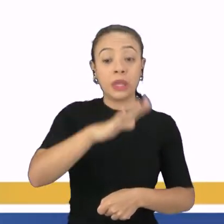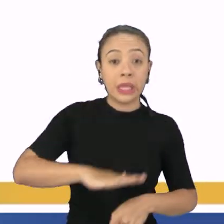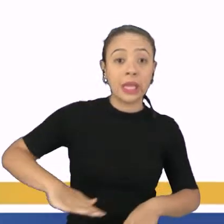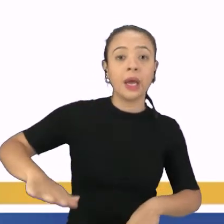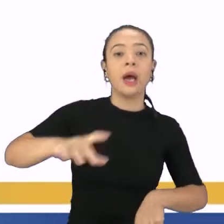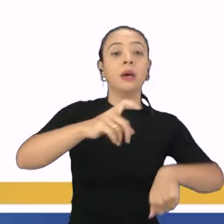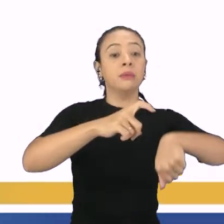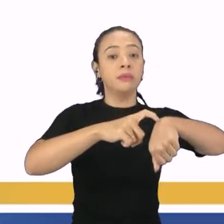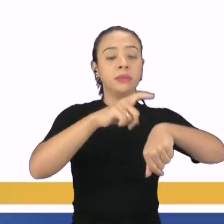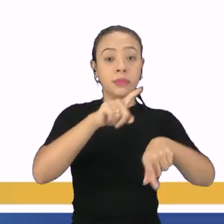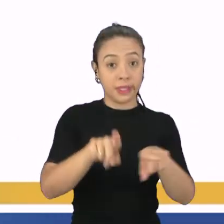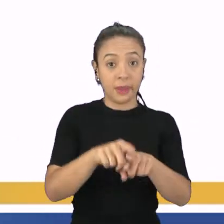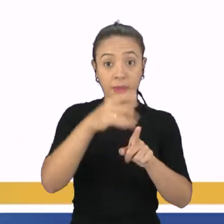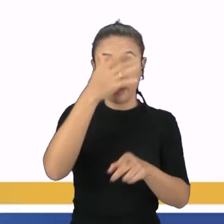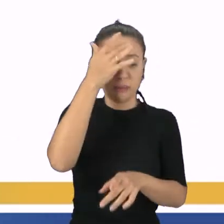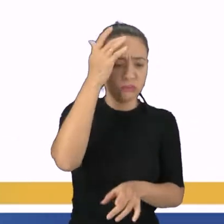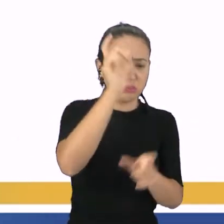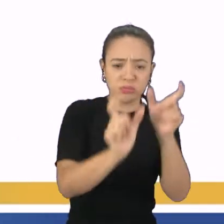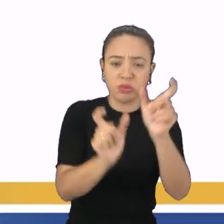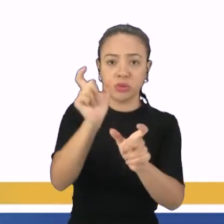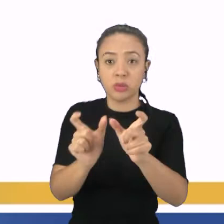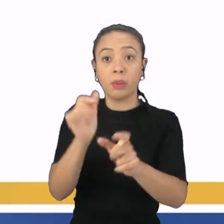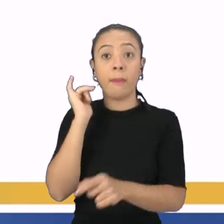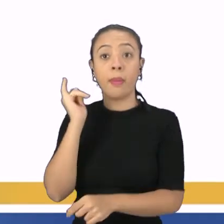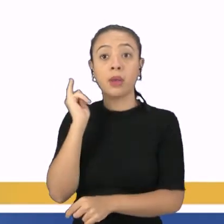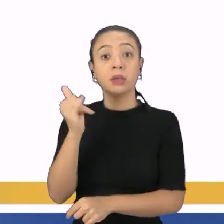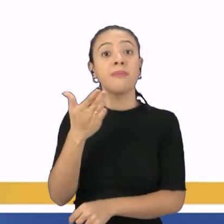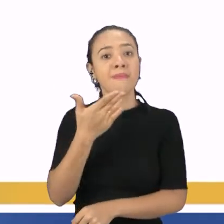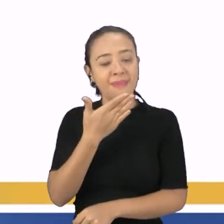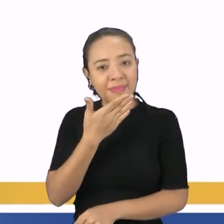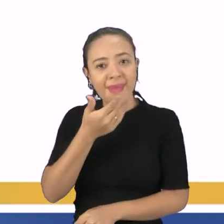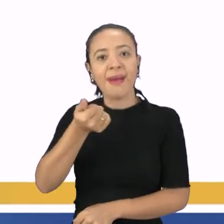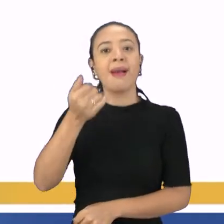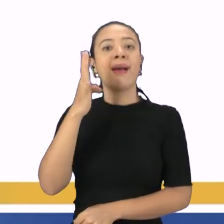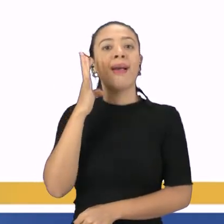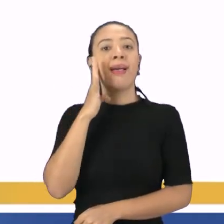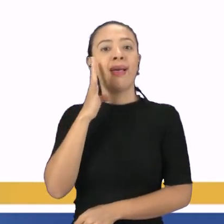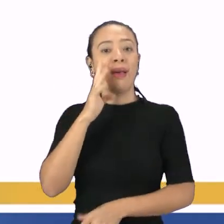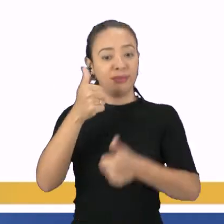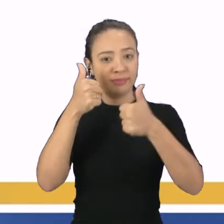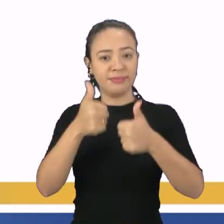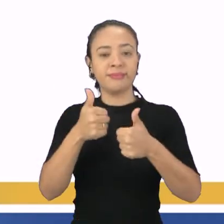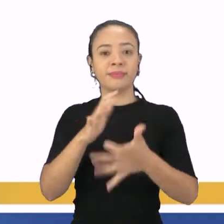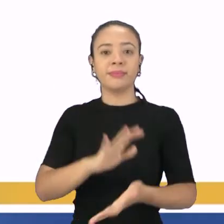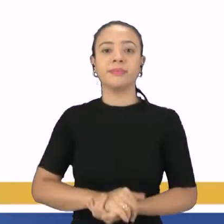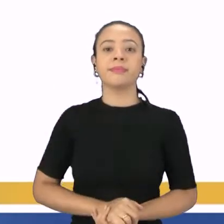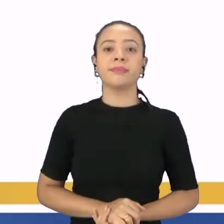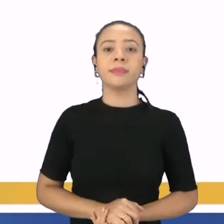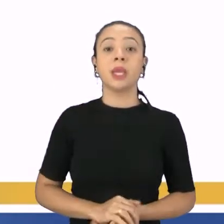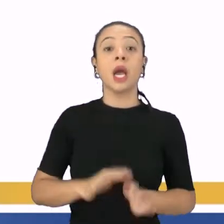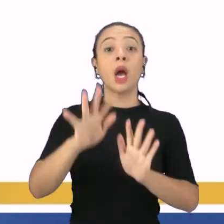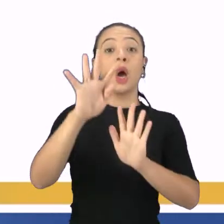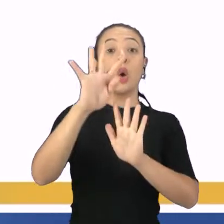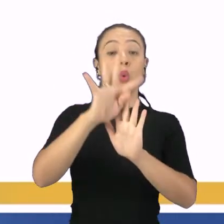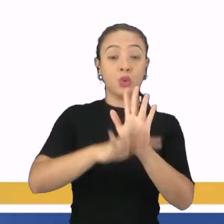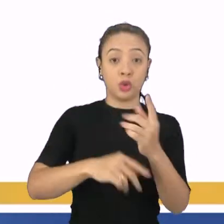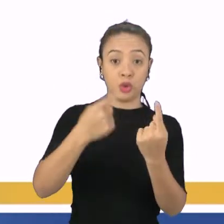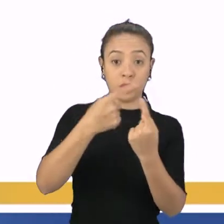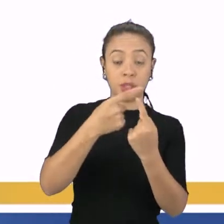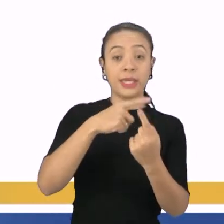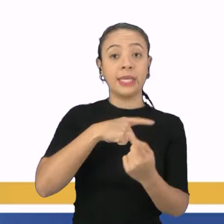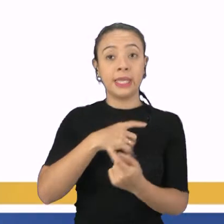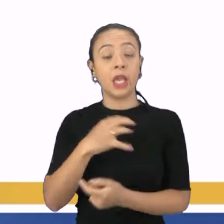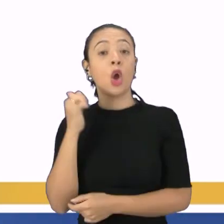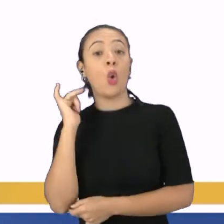e personagens para deixar sua narrativa ainda mais interessante. É o tipo textual que encontramos nos contos,